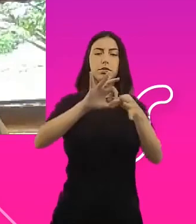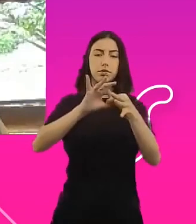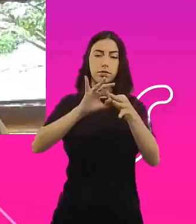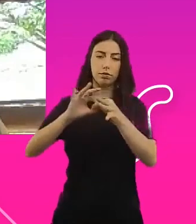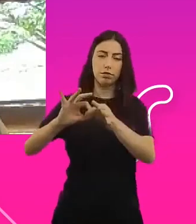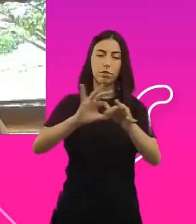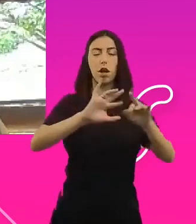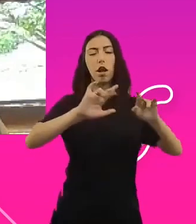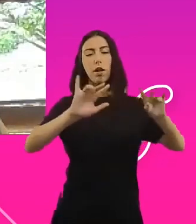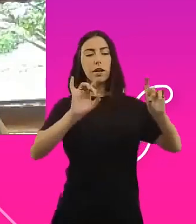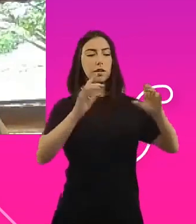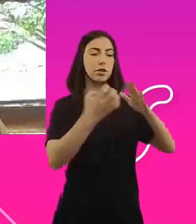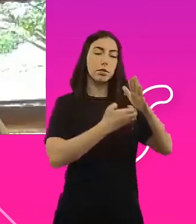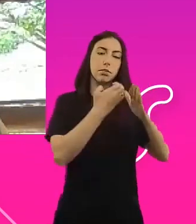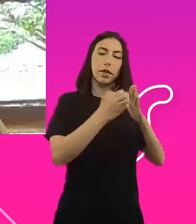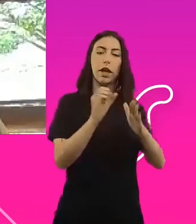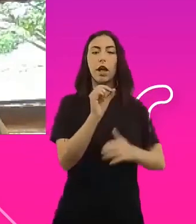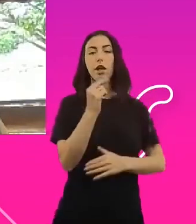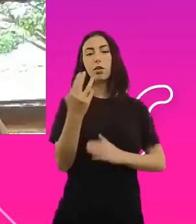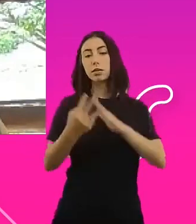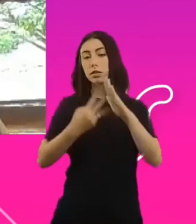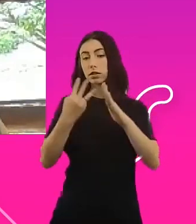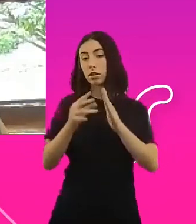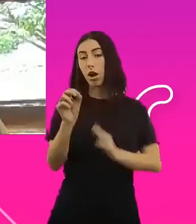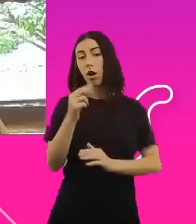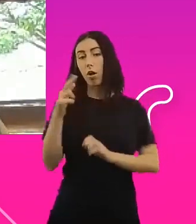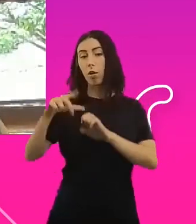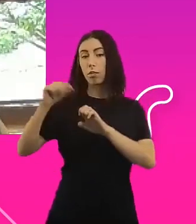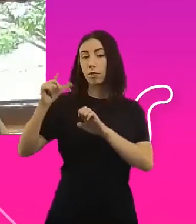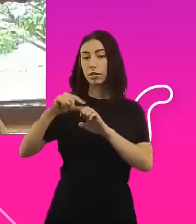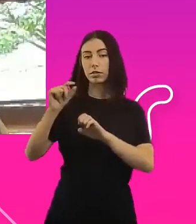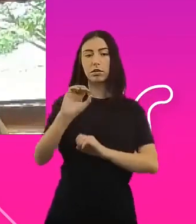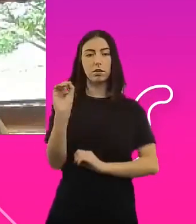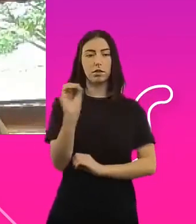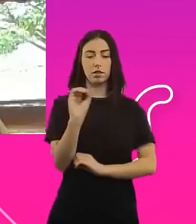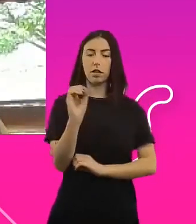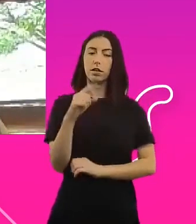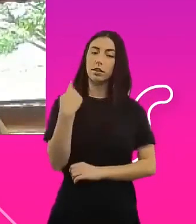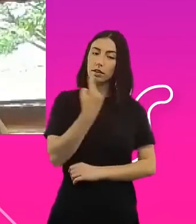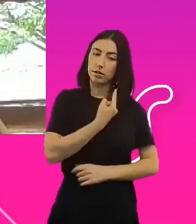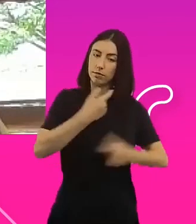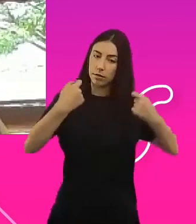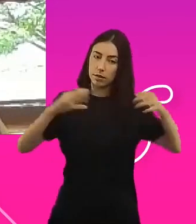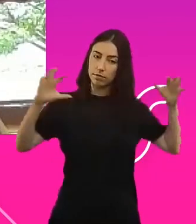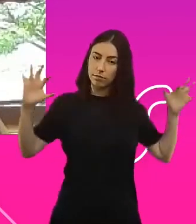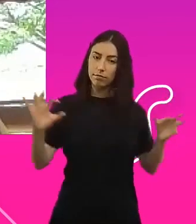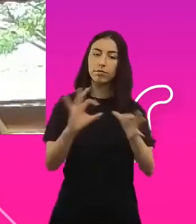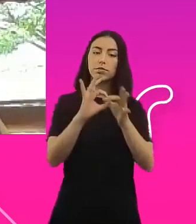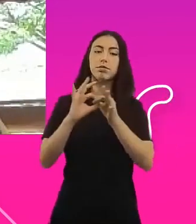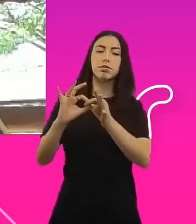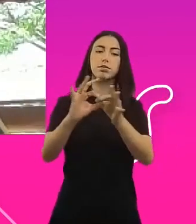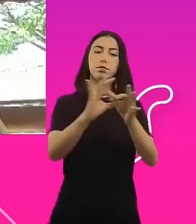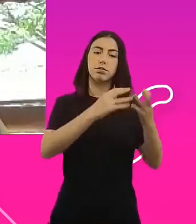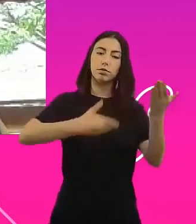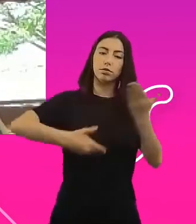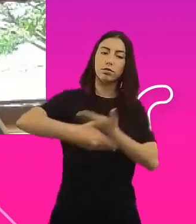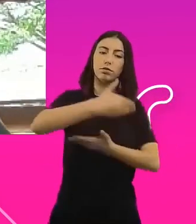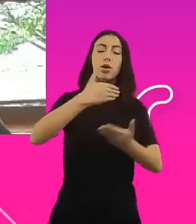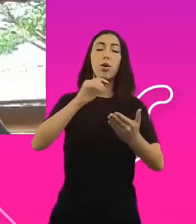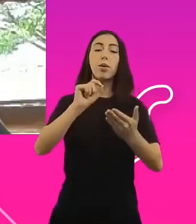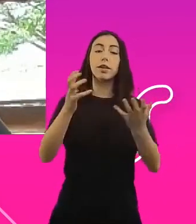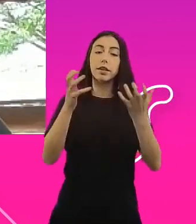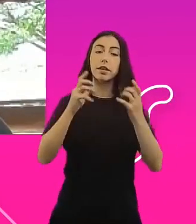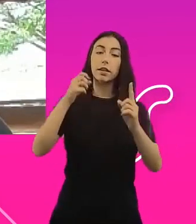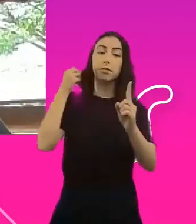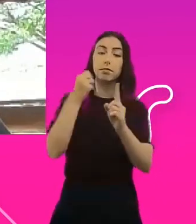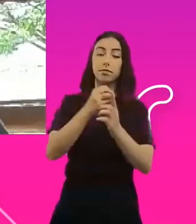terceiro setor, só os empreendedores ou só o governo. A gente vai precisar unir esforços para gerar impacto de verdade e em